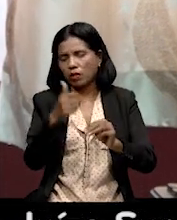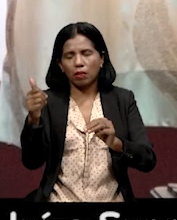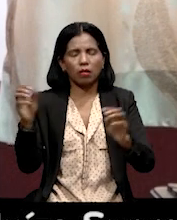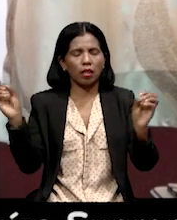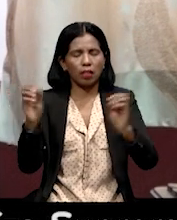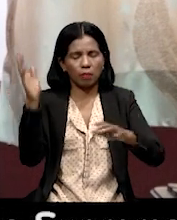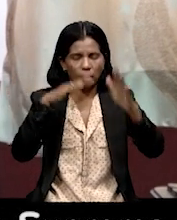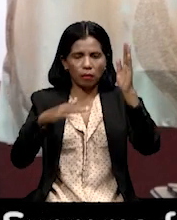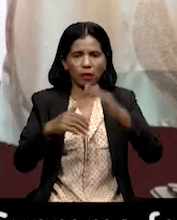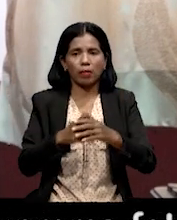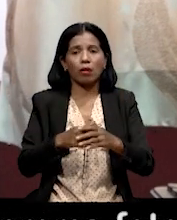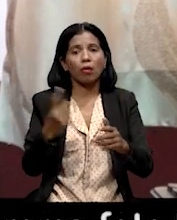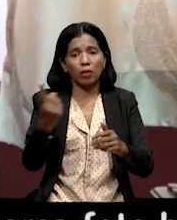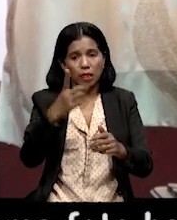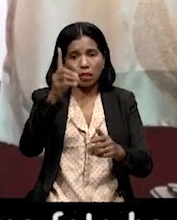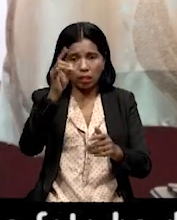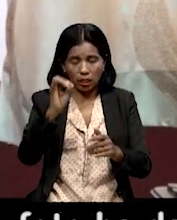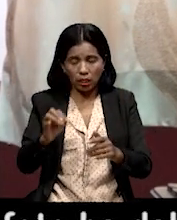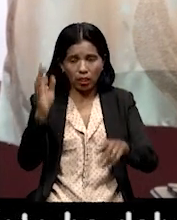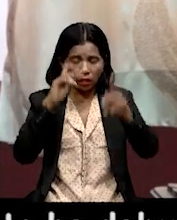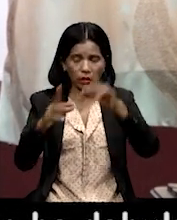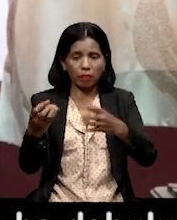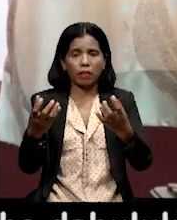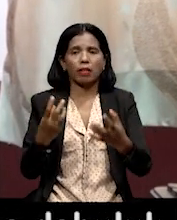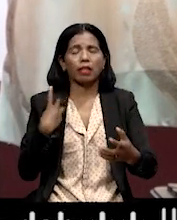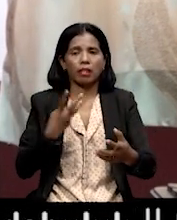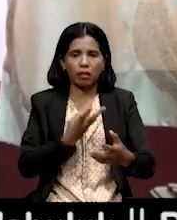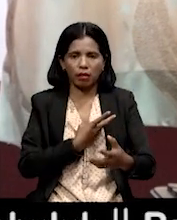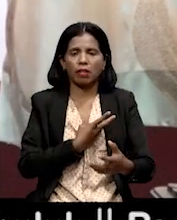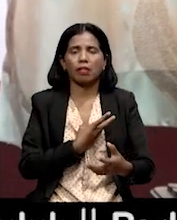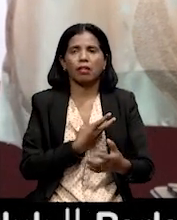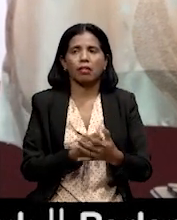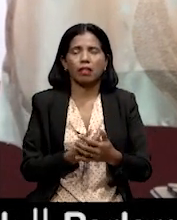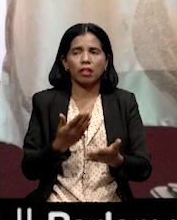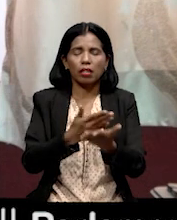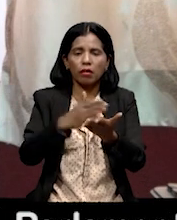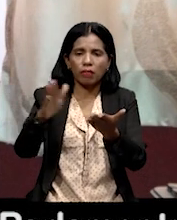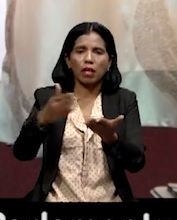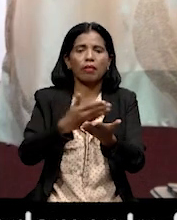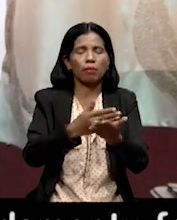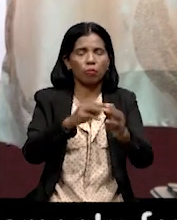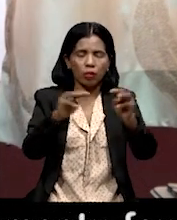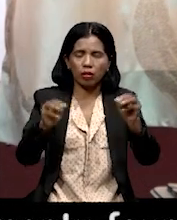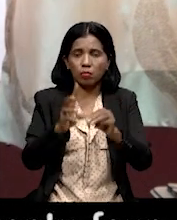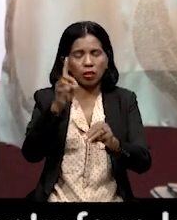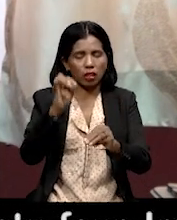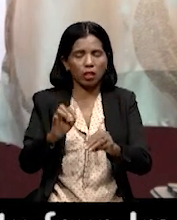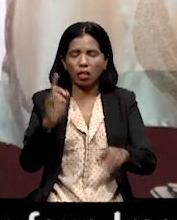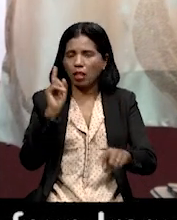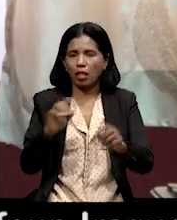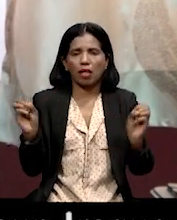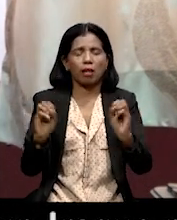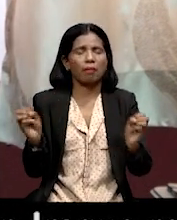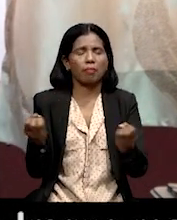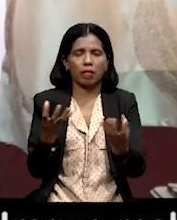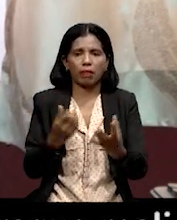maca asliu então itenia reserva ho iru bot ne be maca ita faz no município Dili né lá suficiente. Mas hira ita halo intervenção